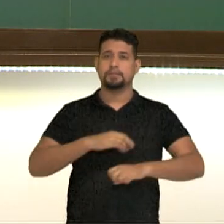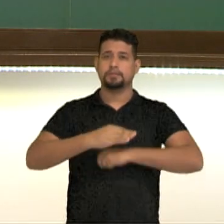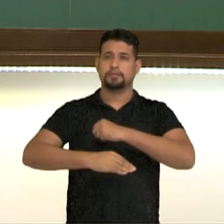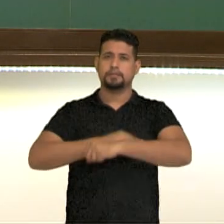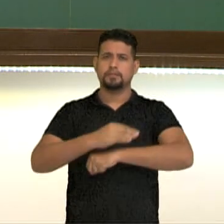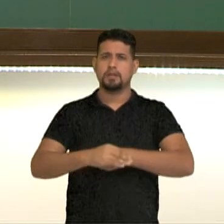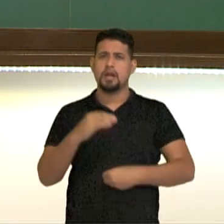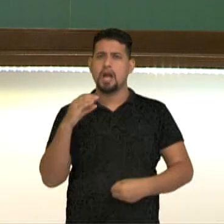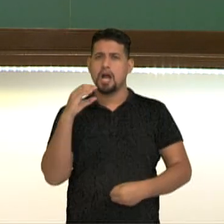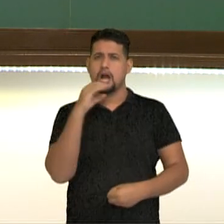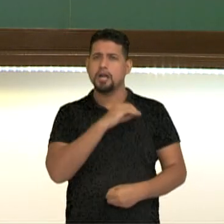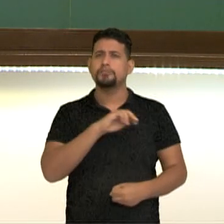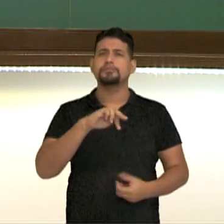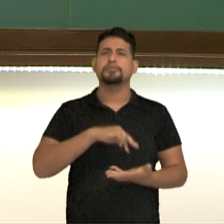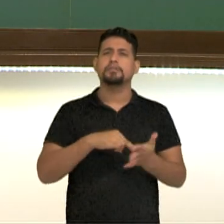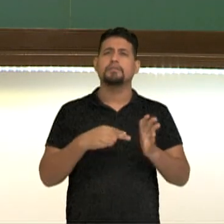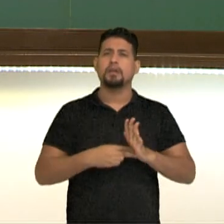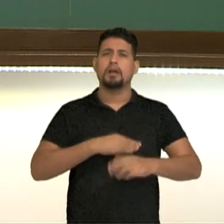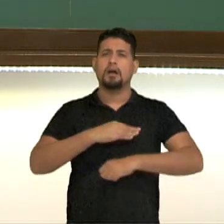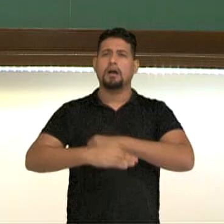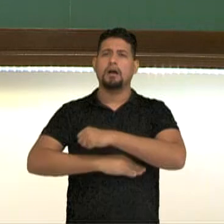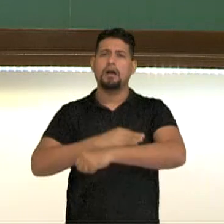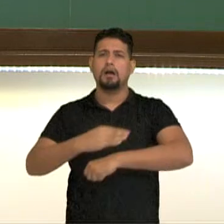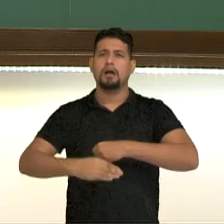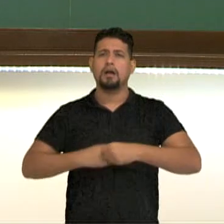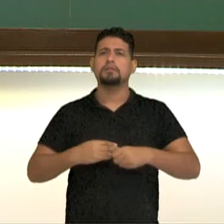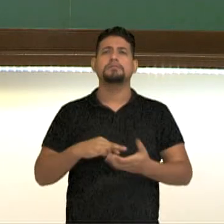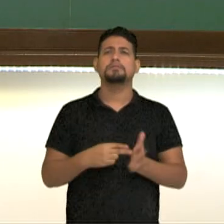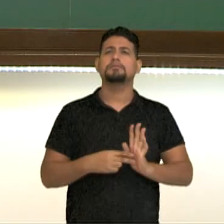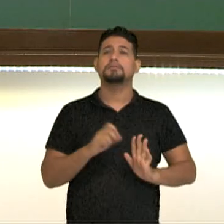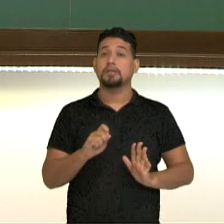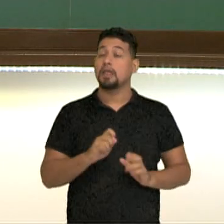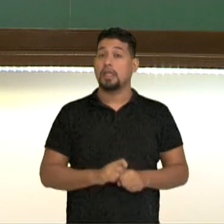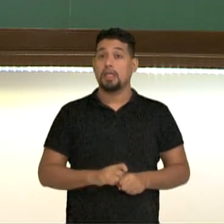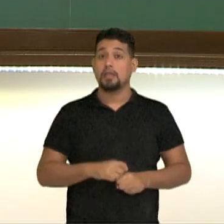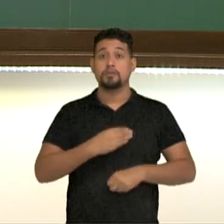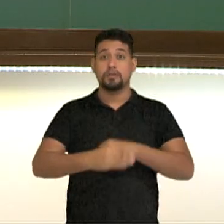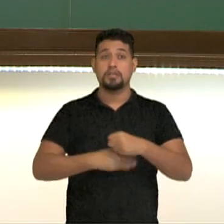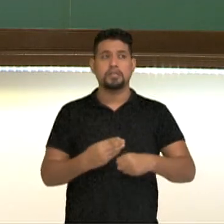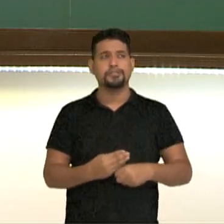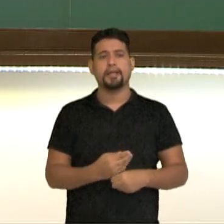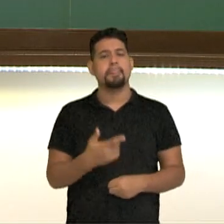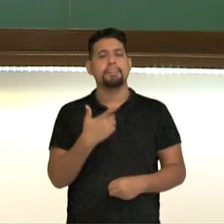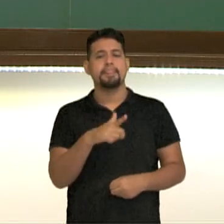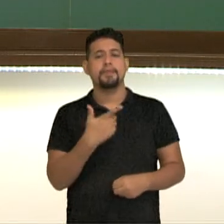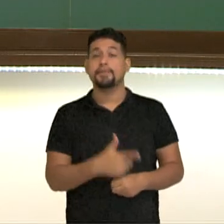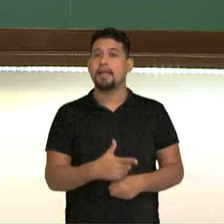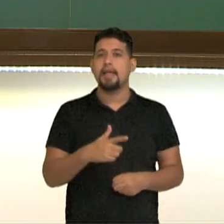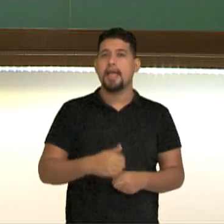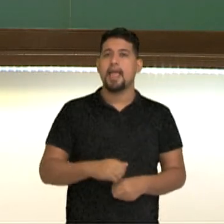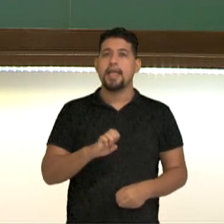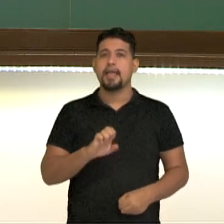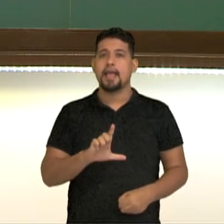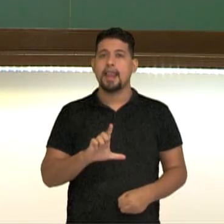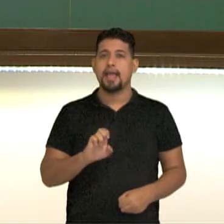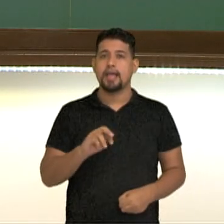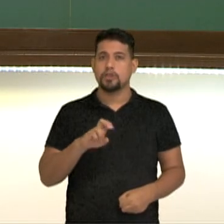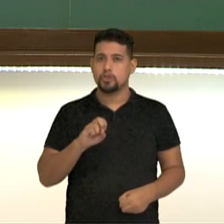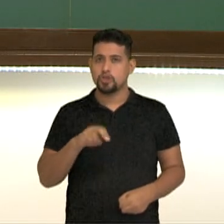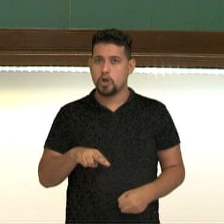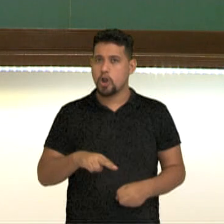térmicos. O que é um material isolante? O material isolante, ele é um material que ele não possui elétrons com liberdade de